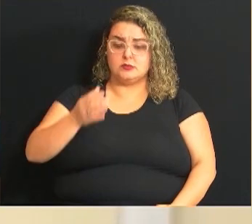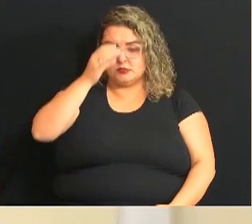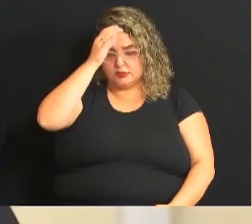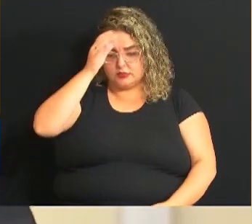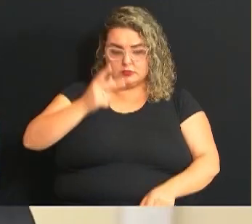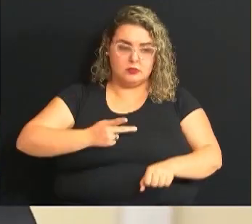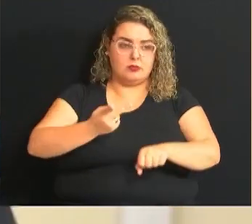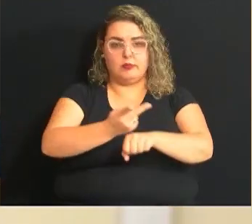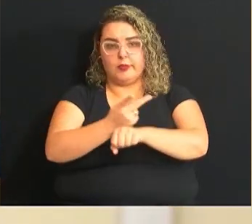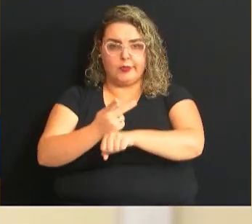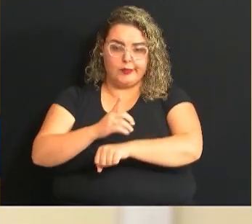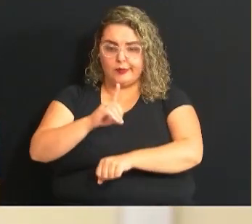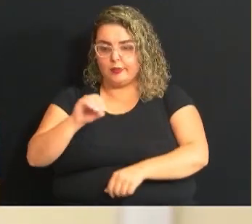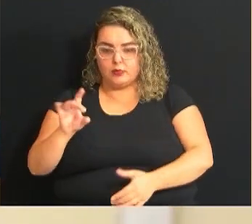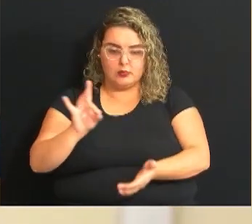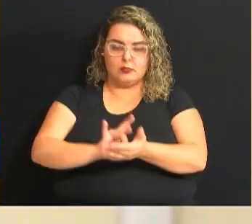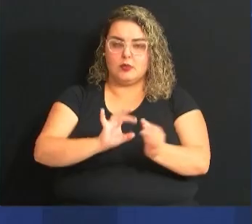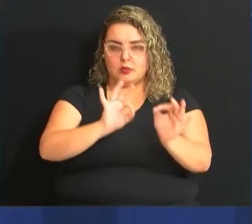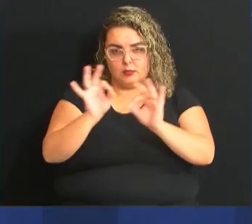Oficial para acompanhar.